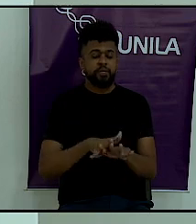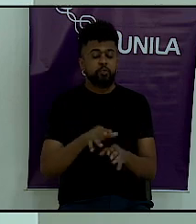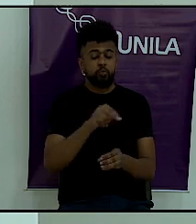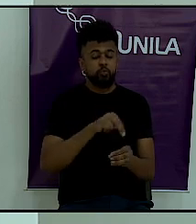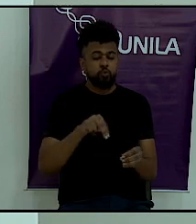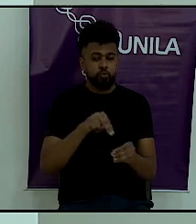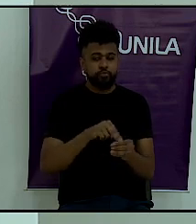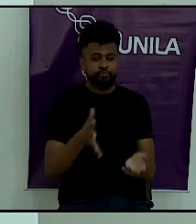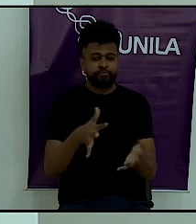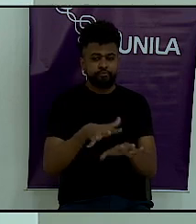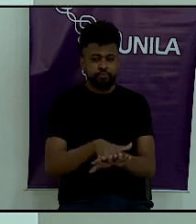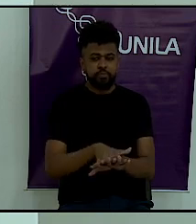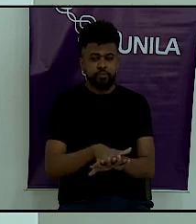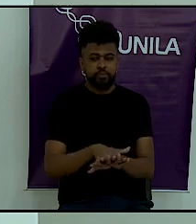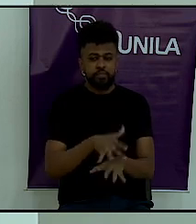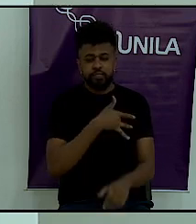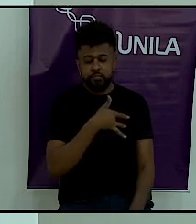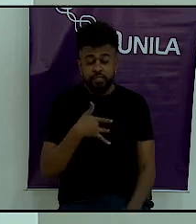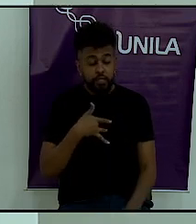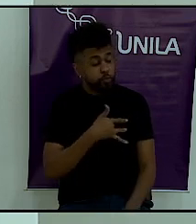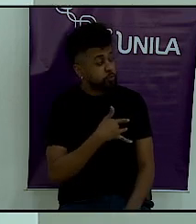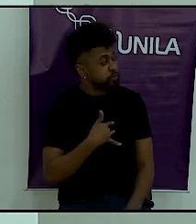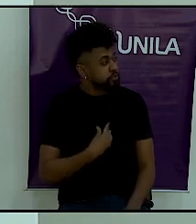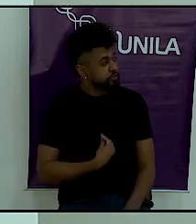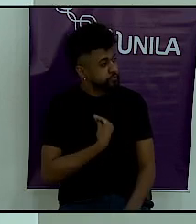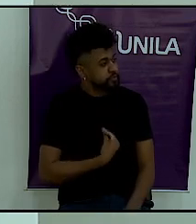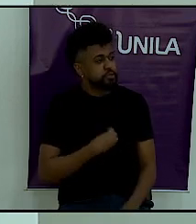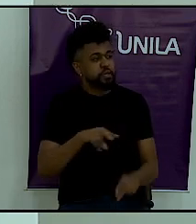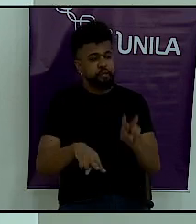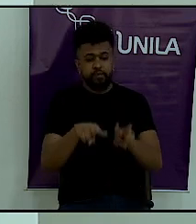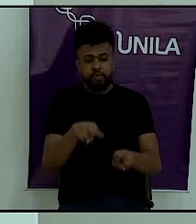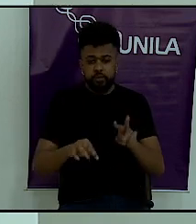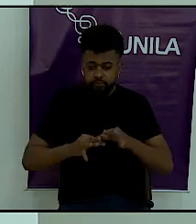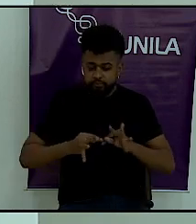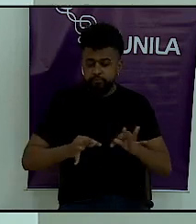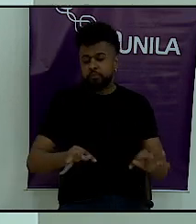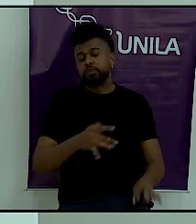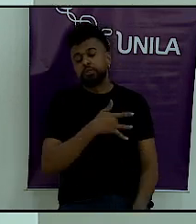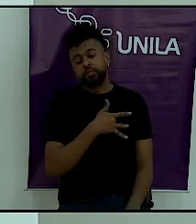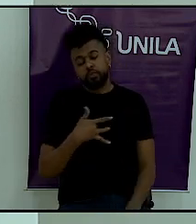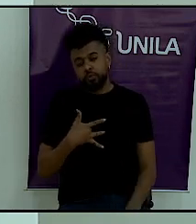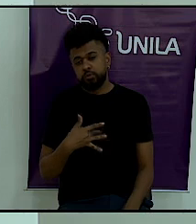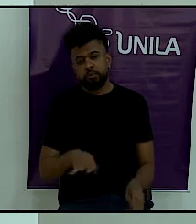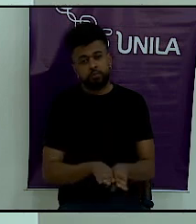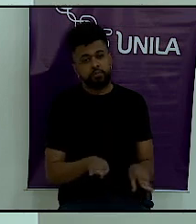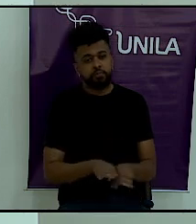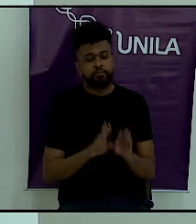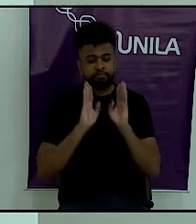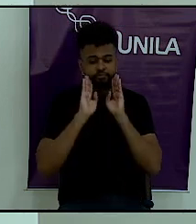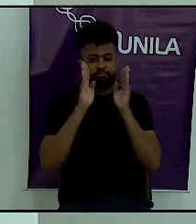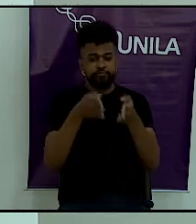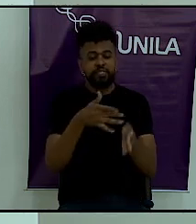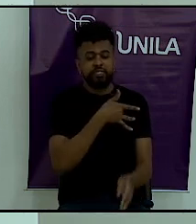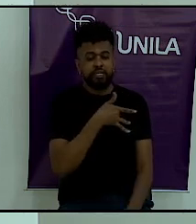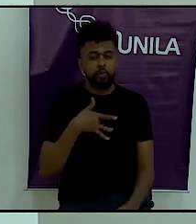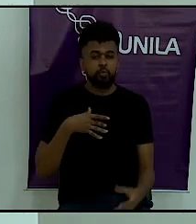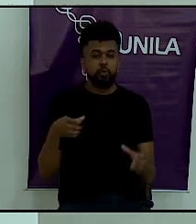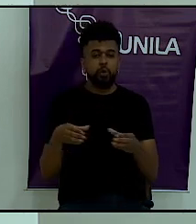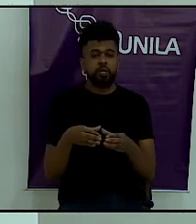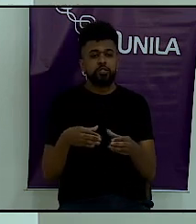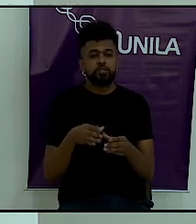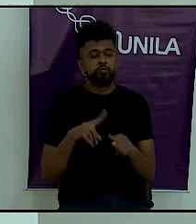Avaliação de Estudos em Saúde baseado em Evidências e Avaliação de Tecnologias em Saúde. Colocamos aqui com ênfase na saúde coletiva